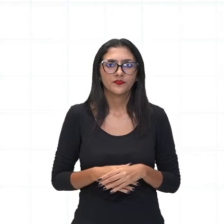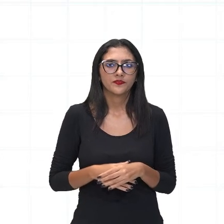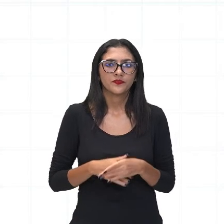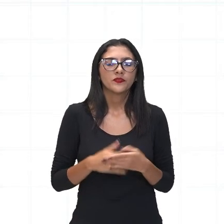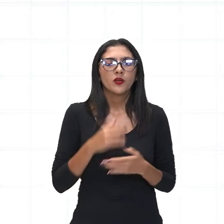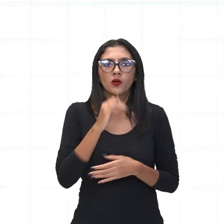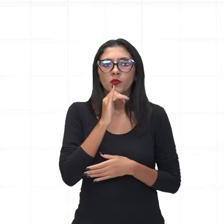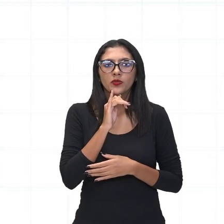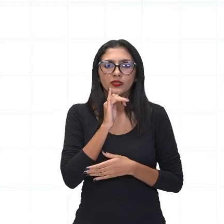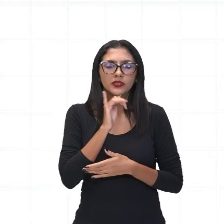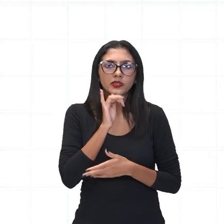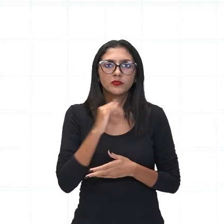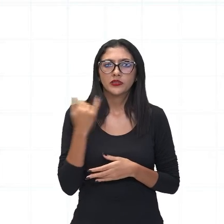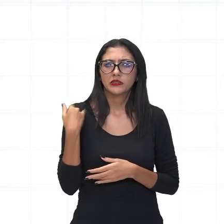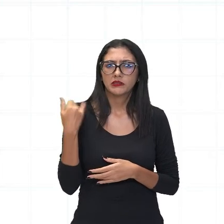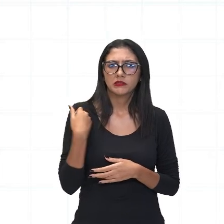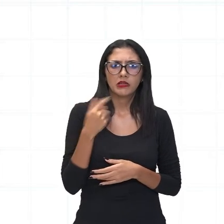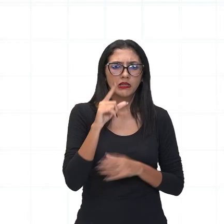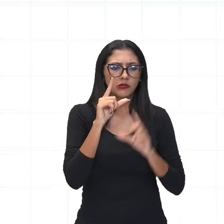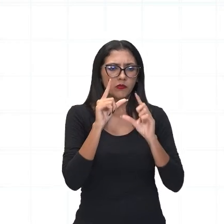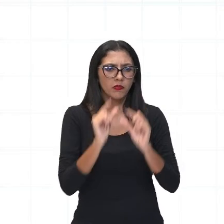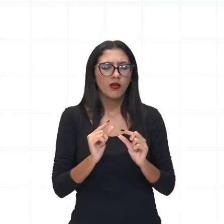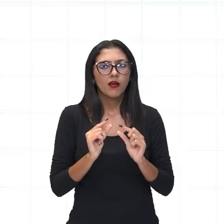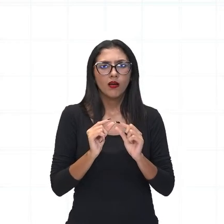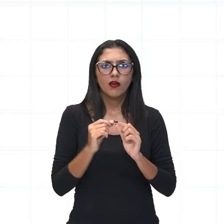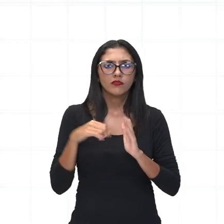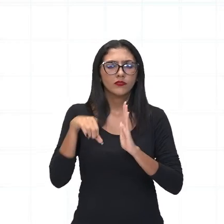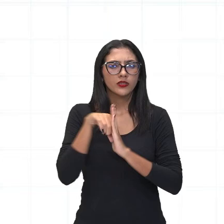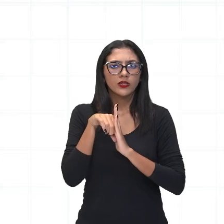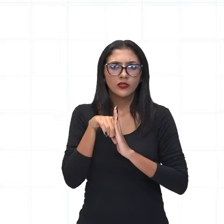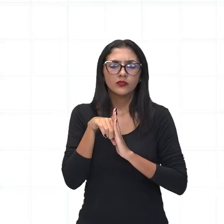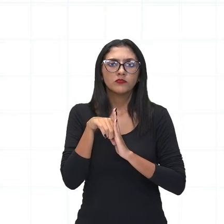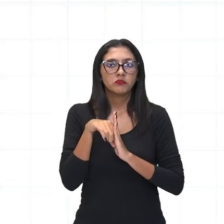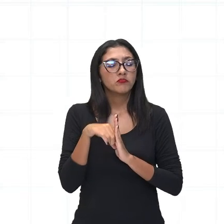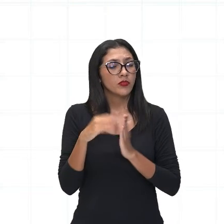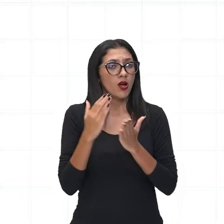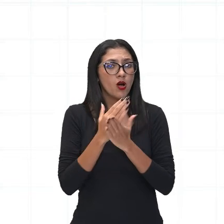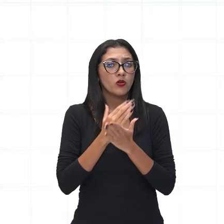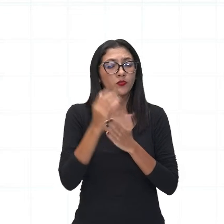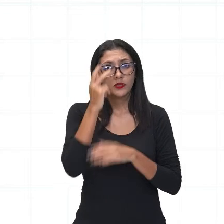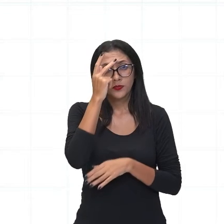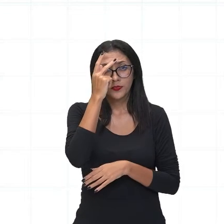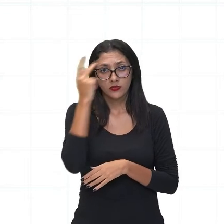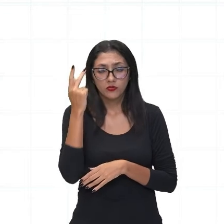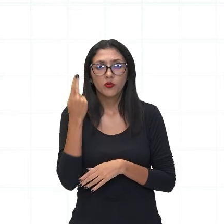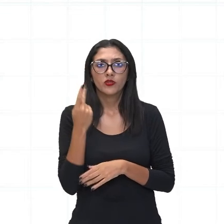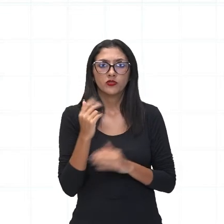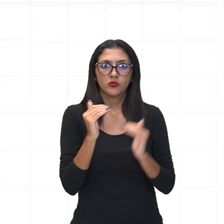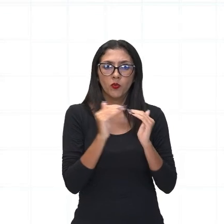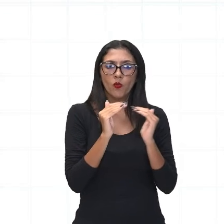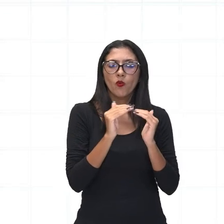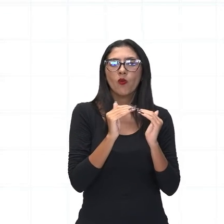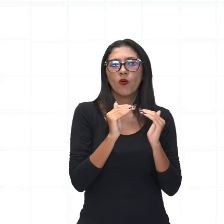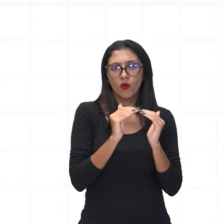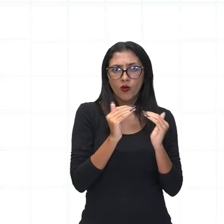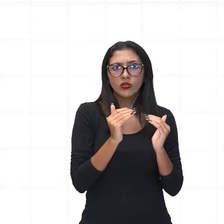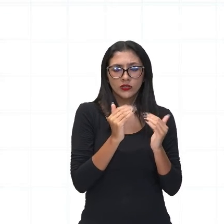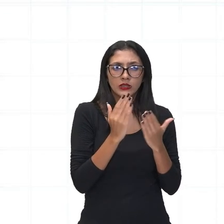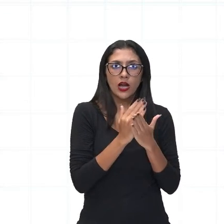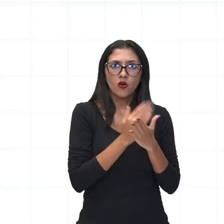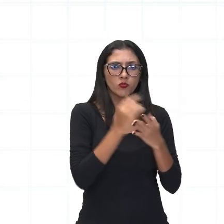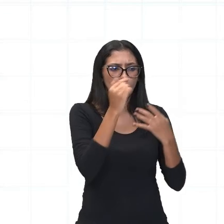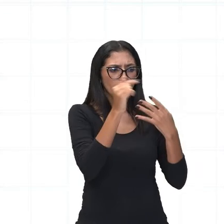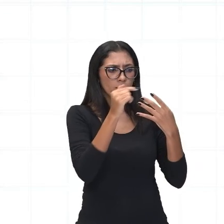com relação à redução da maioridade penal, pode ter pessoas que concordem, que irão concordar com